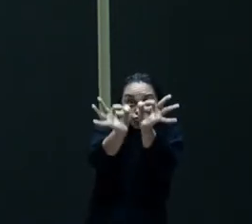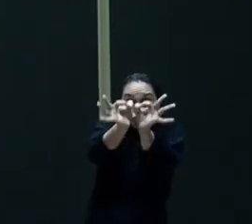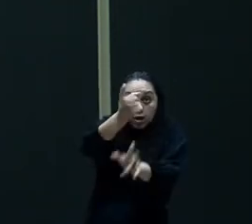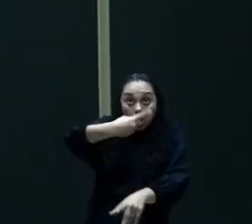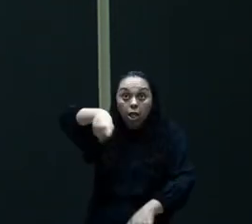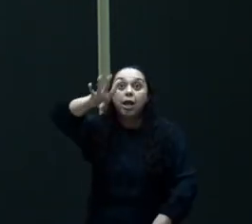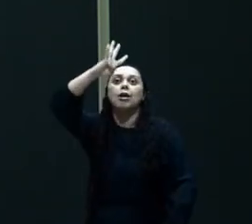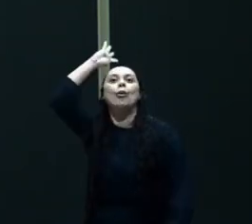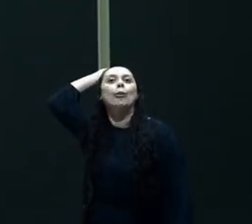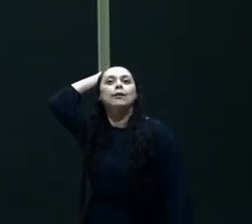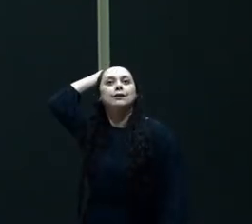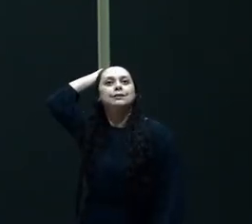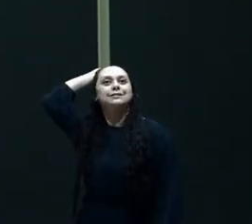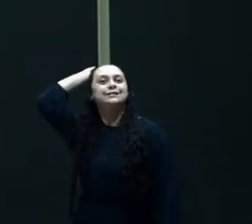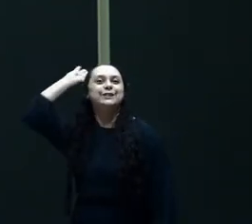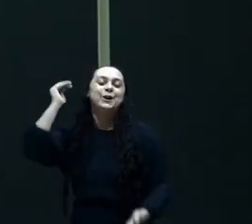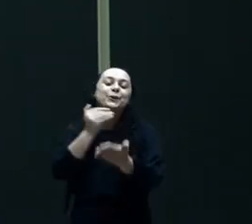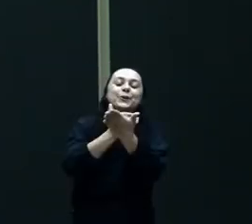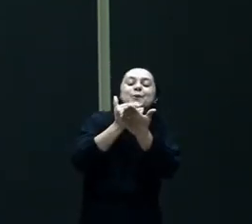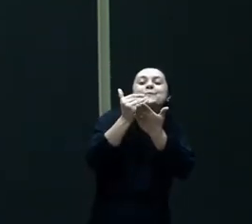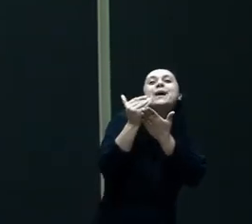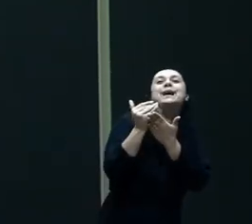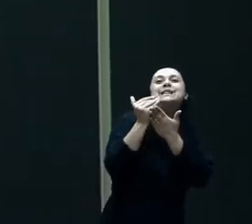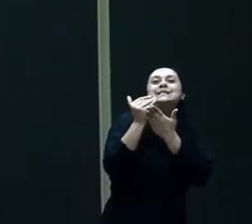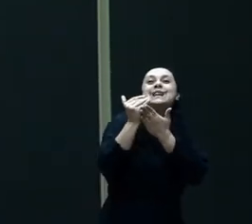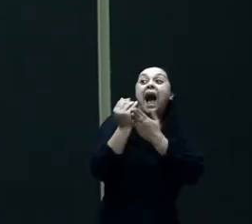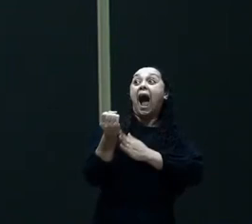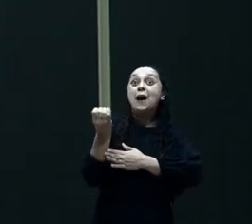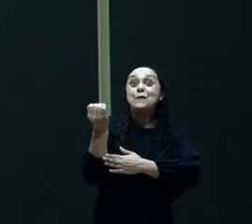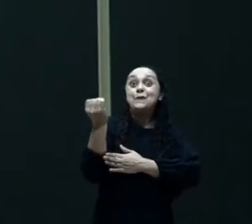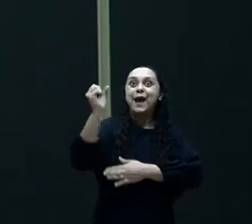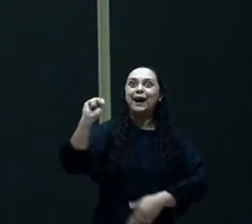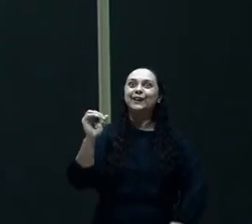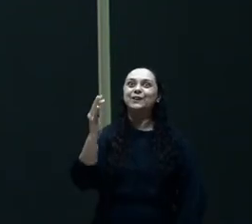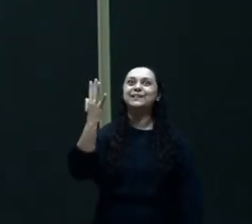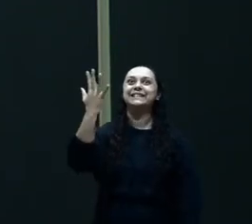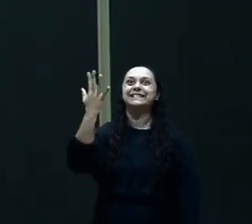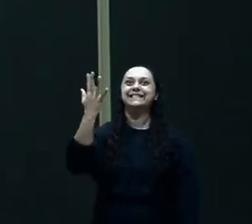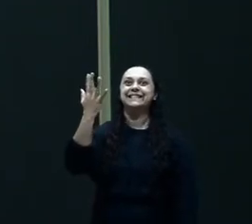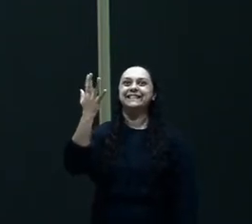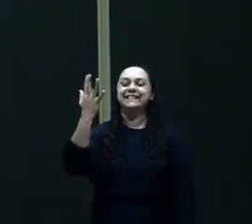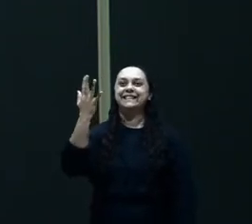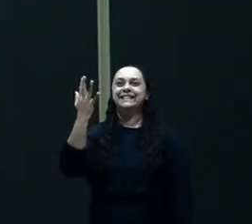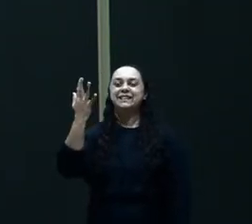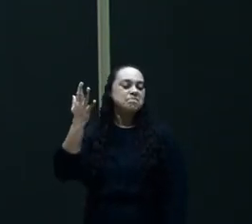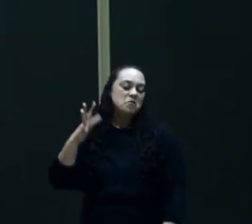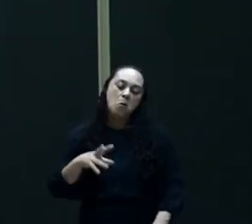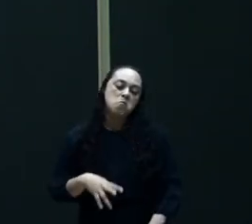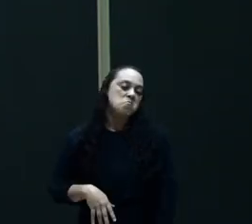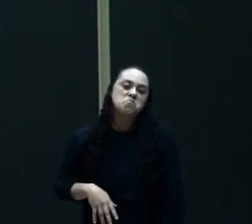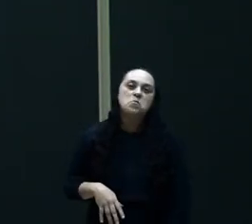arruma não em primeira classe não em um lugar confortável não uma